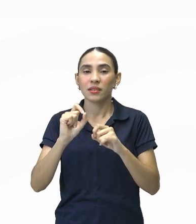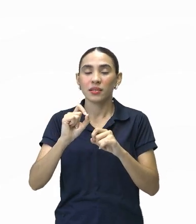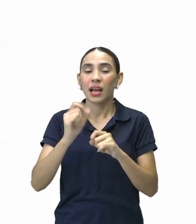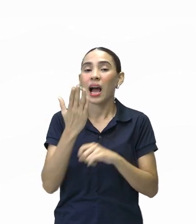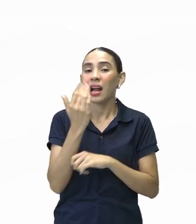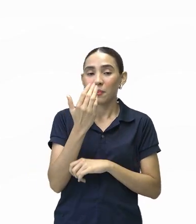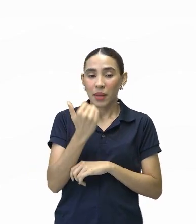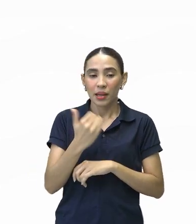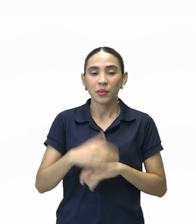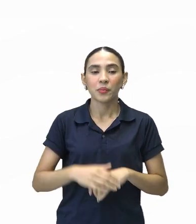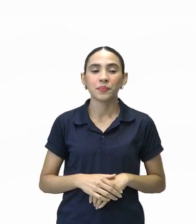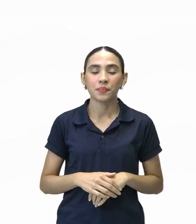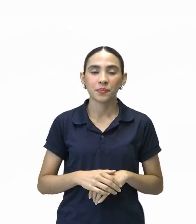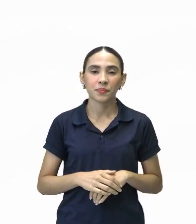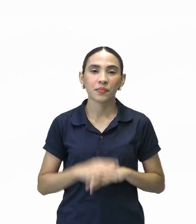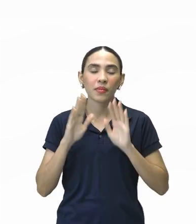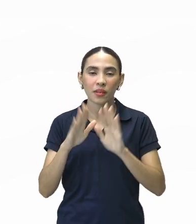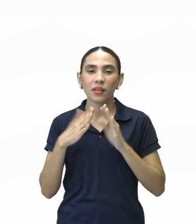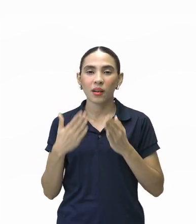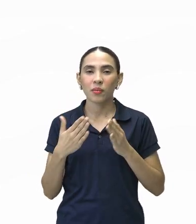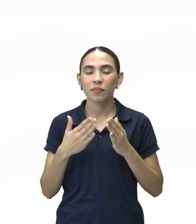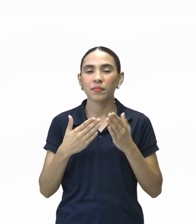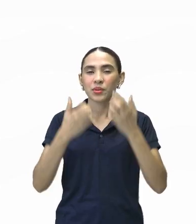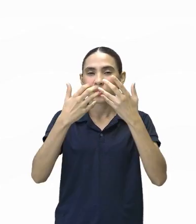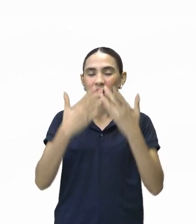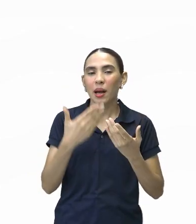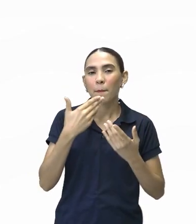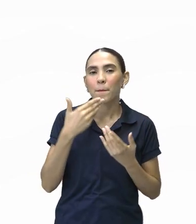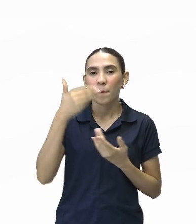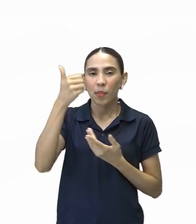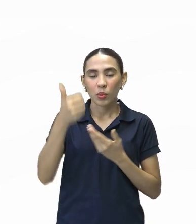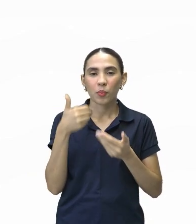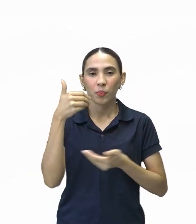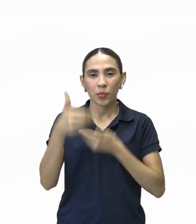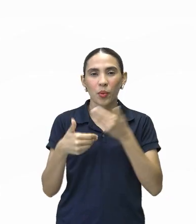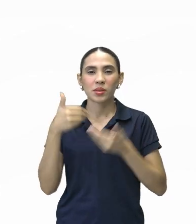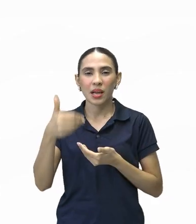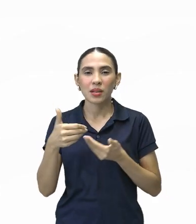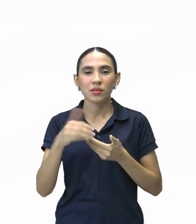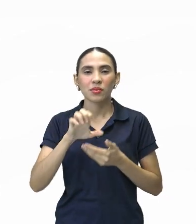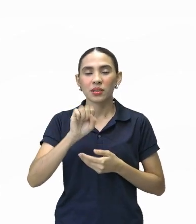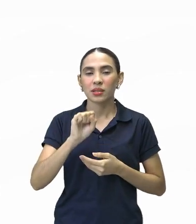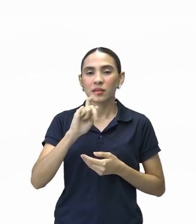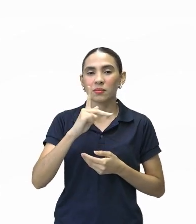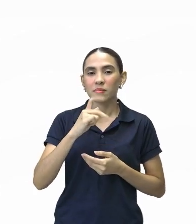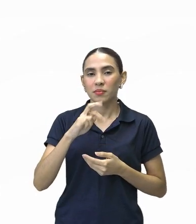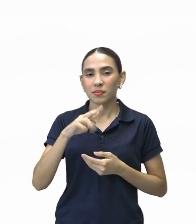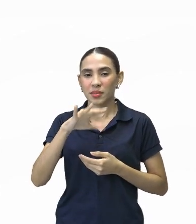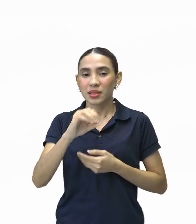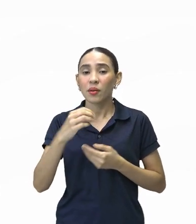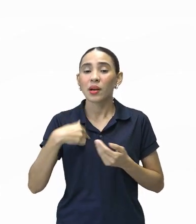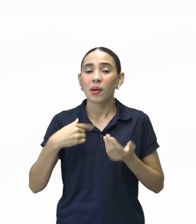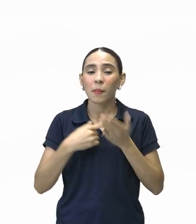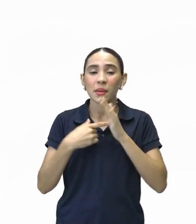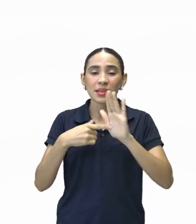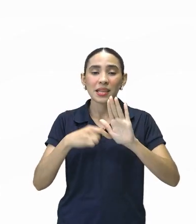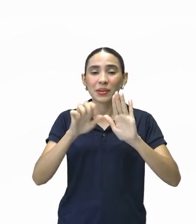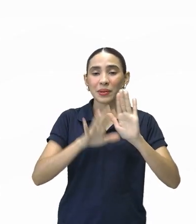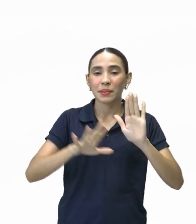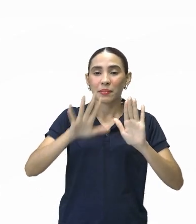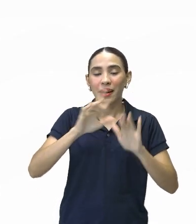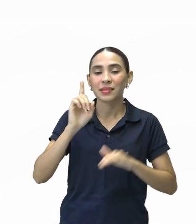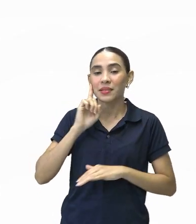de alimento. Para a gente ilustrar melhor esse processo de especiação, trago para vocês aí uma